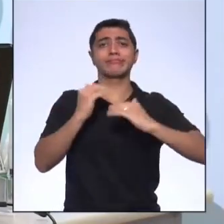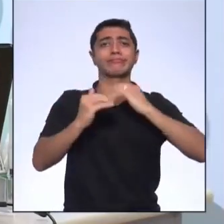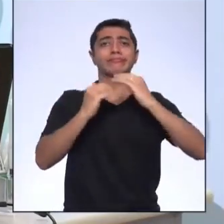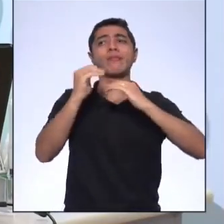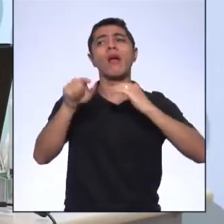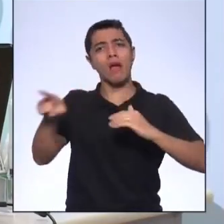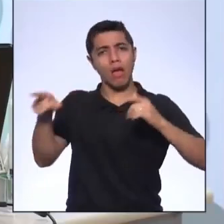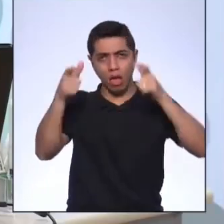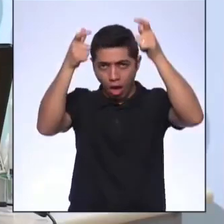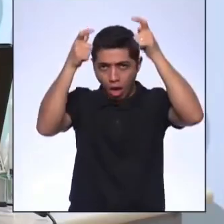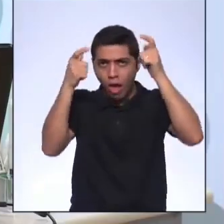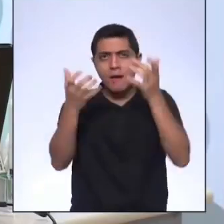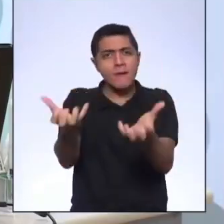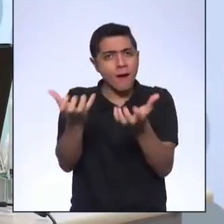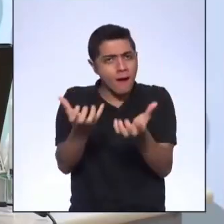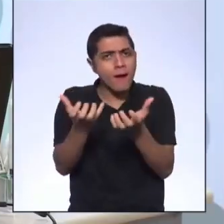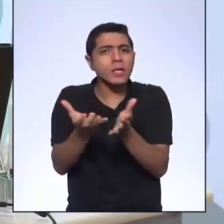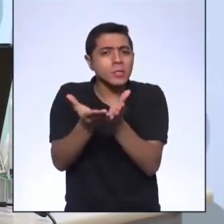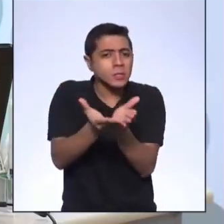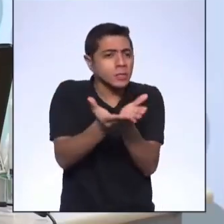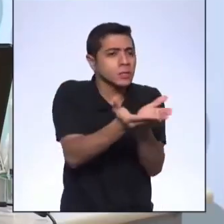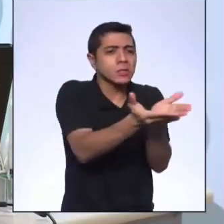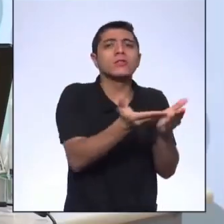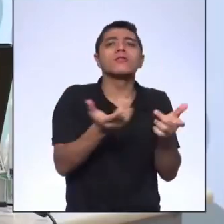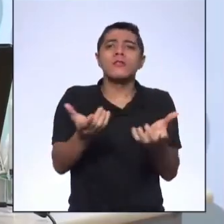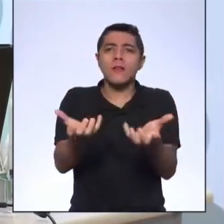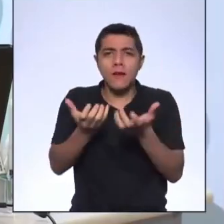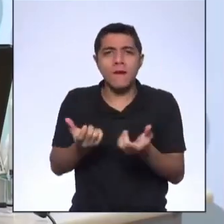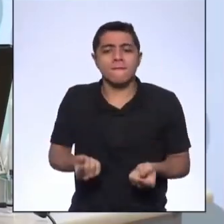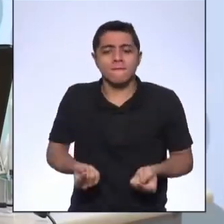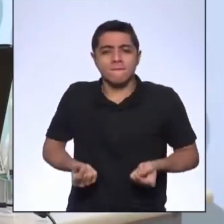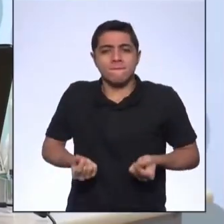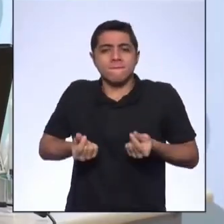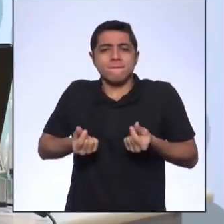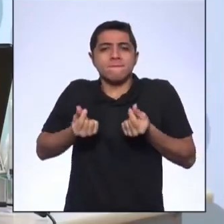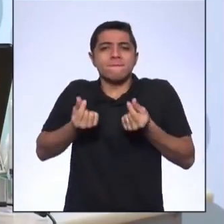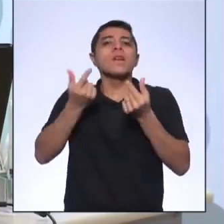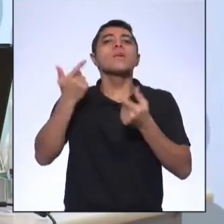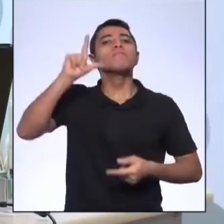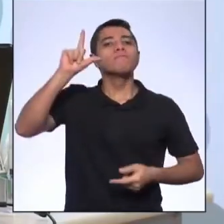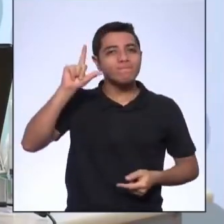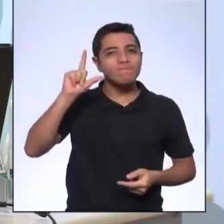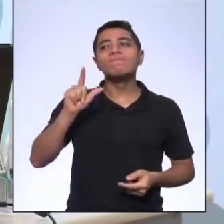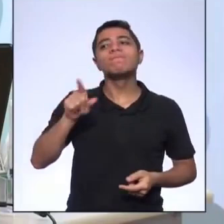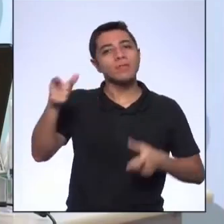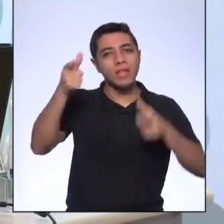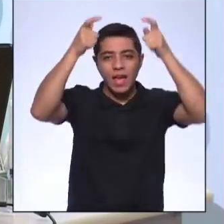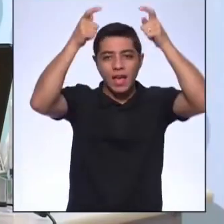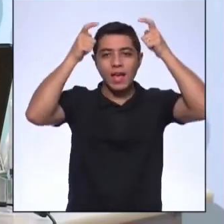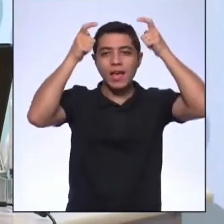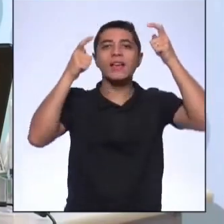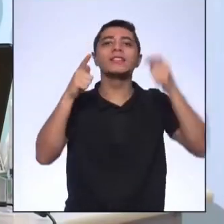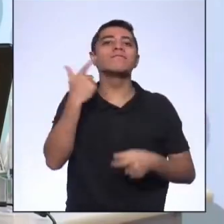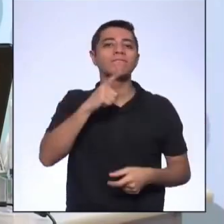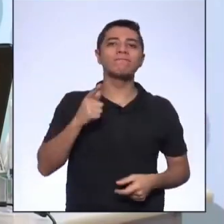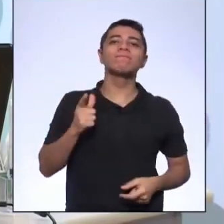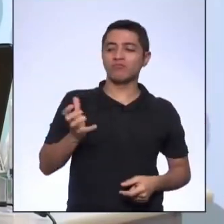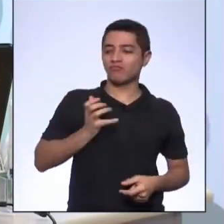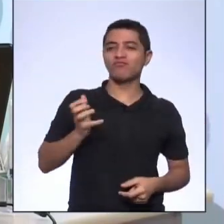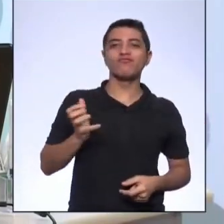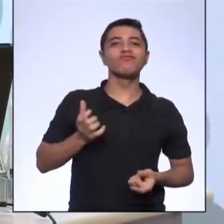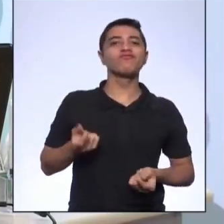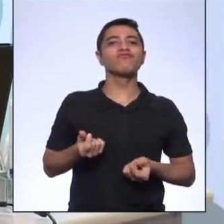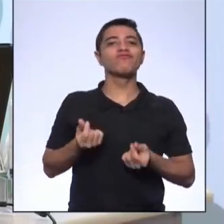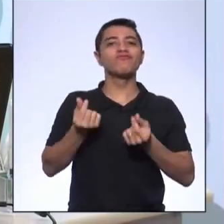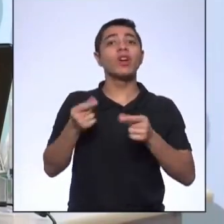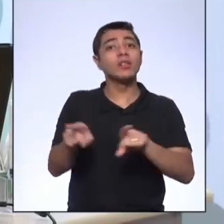os comerciantes, o quanto eles enriqueceram, e isso acaba voltando para o rei em forma de apoio político, né? Apoio da